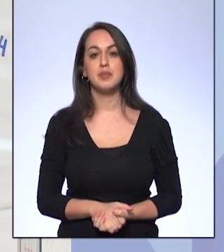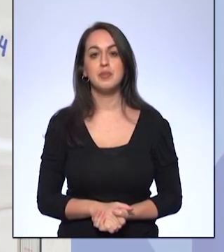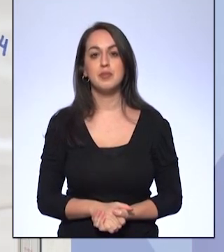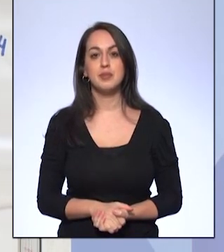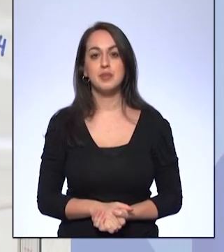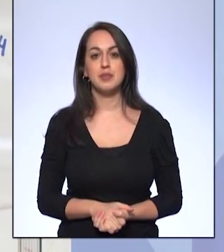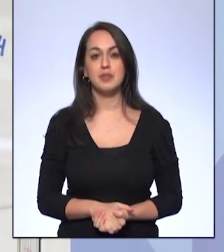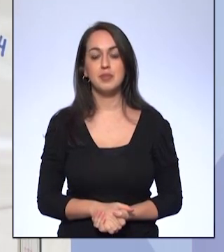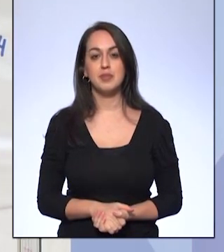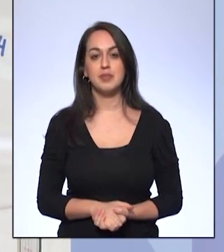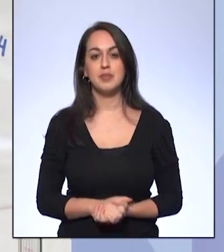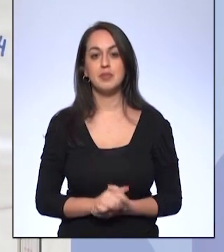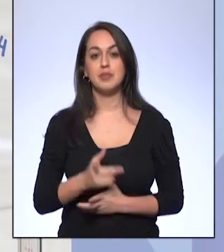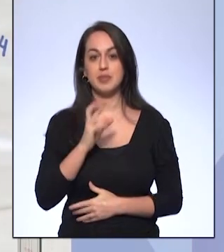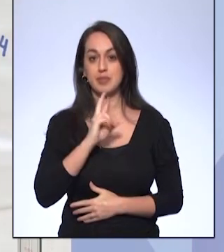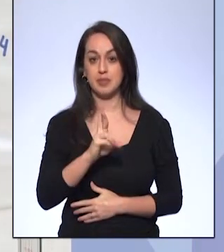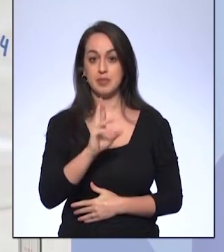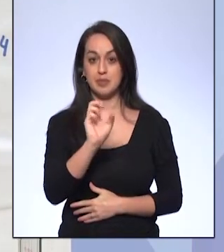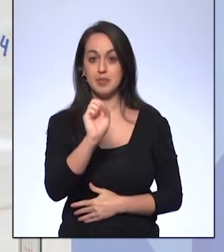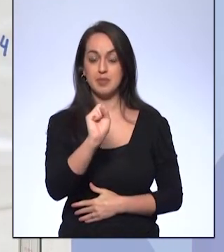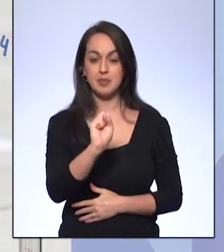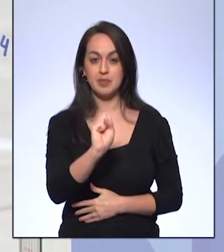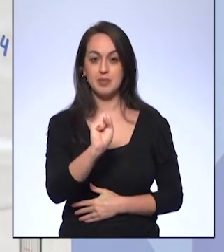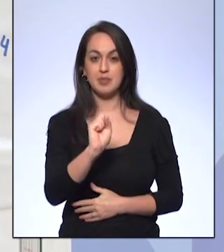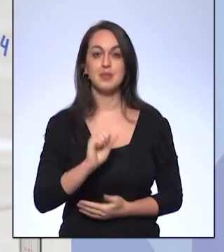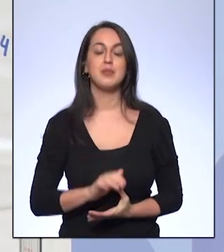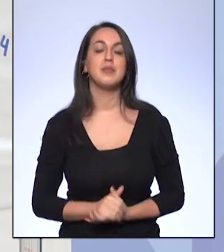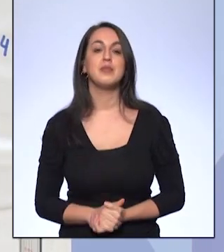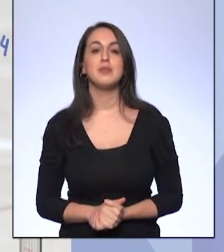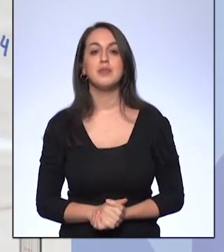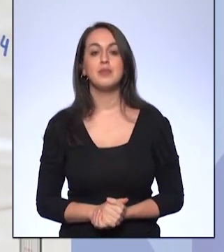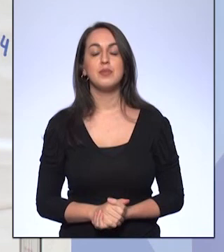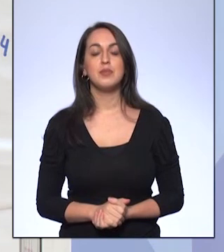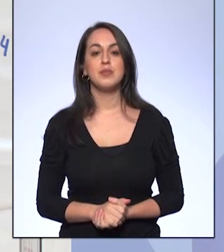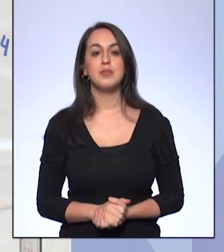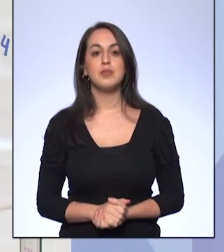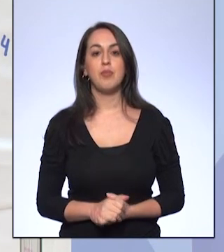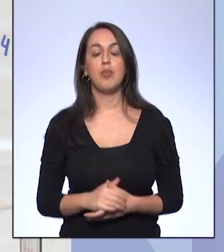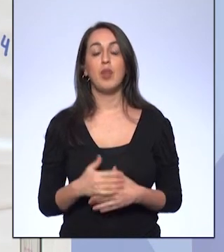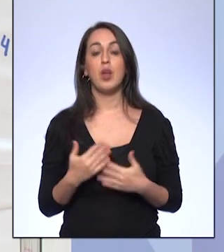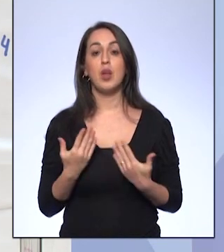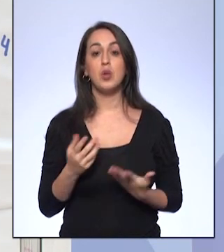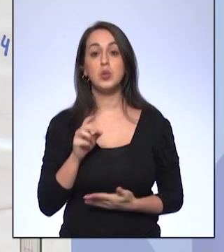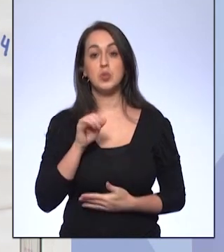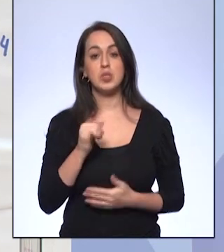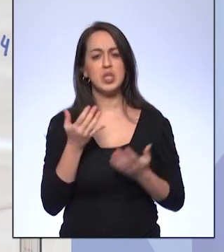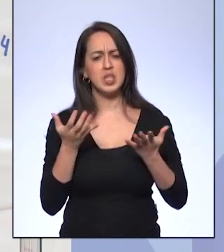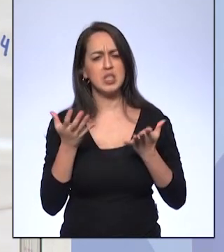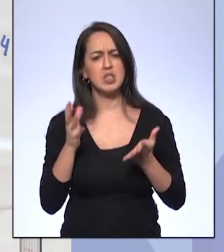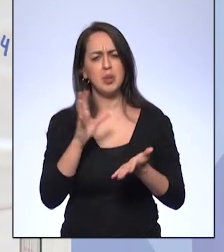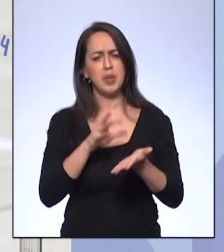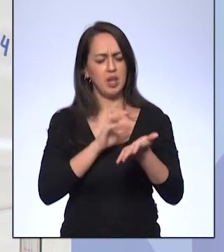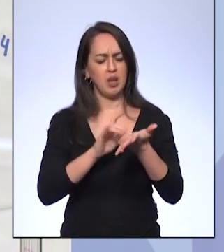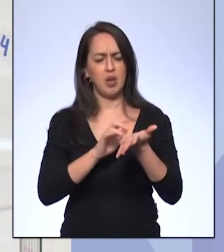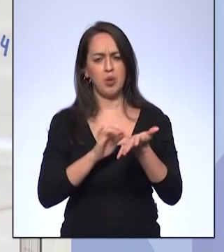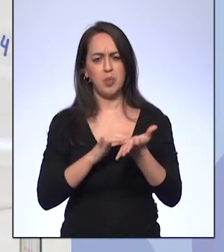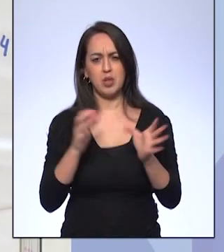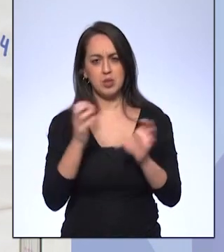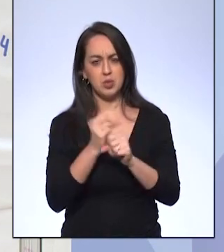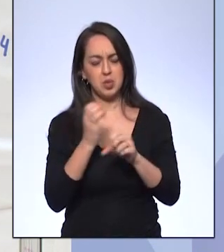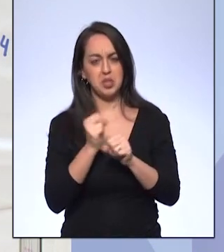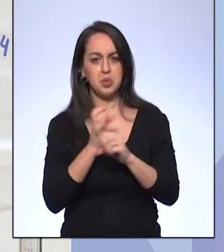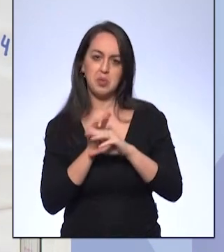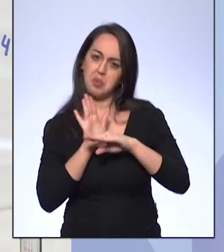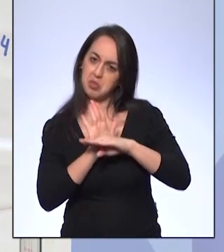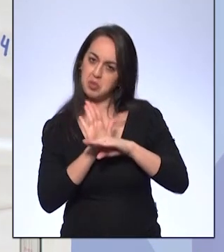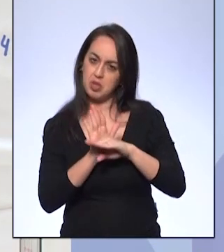1, mais 7, 8. Muito bem. Pessoal, se vocês quiserem pegar uma calculadora para ajudar as continhas